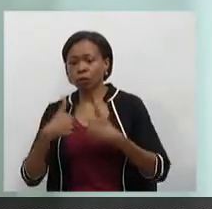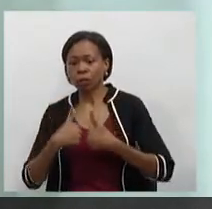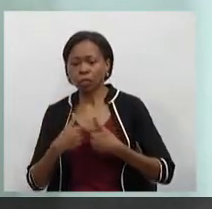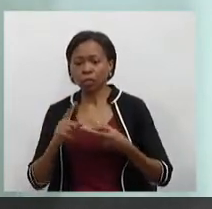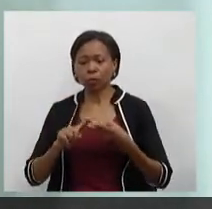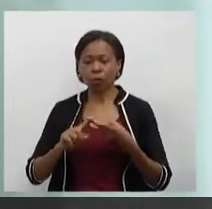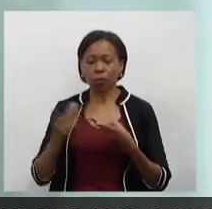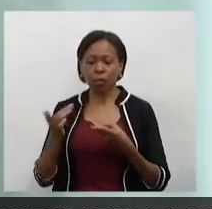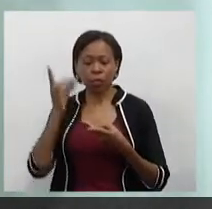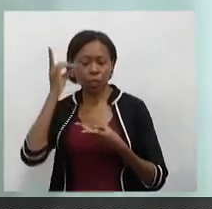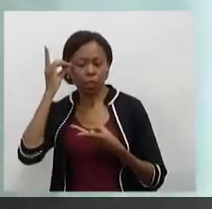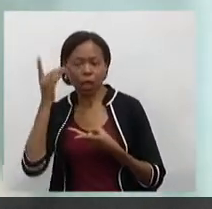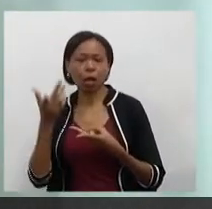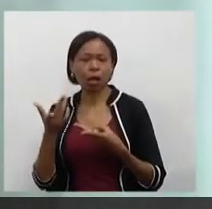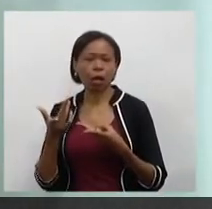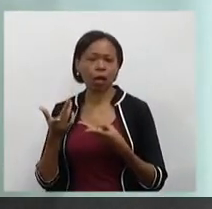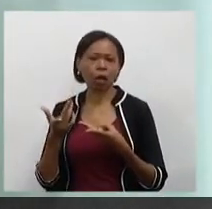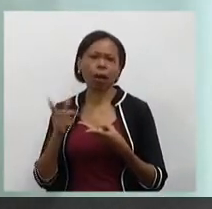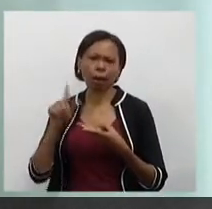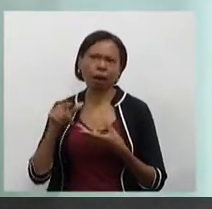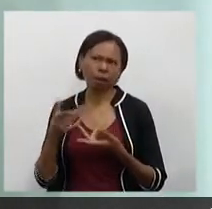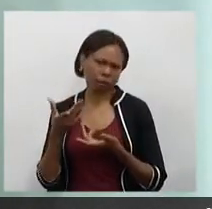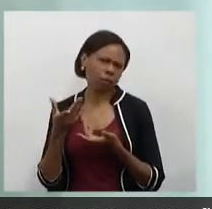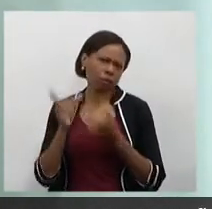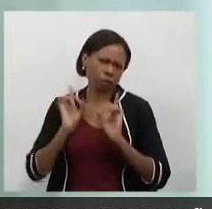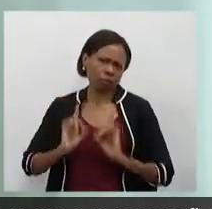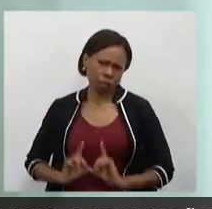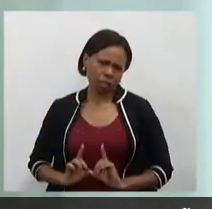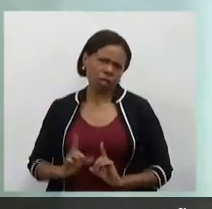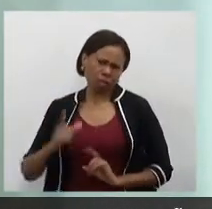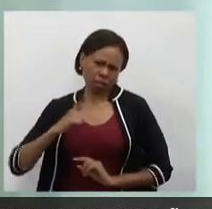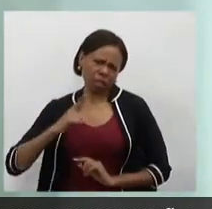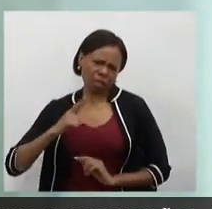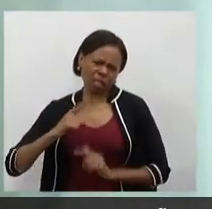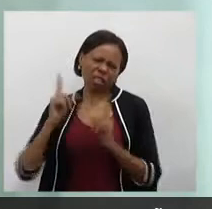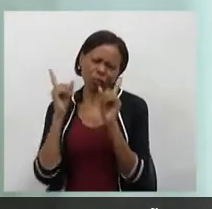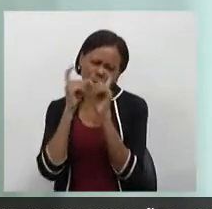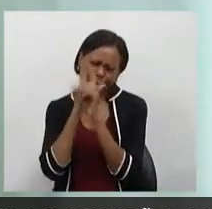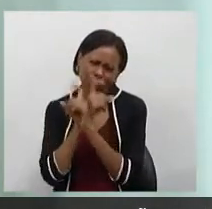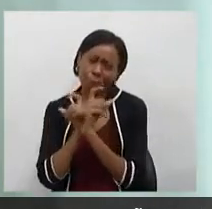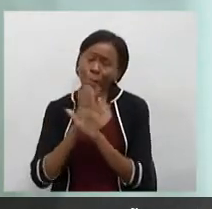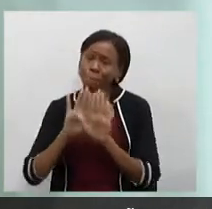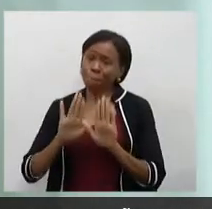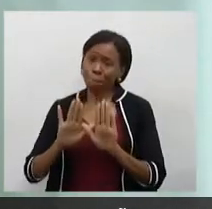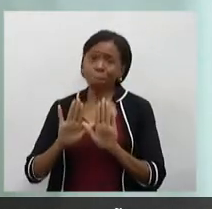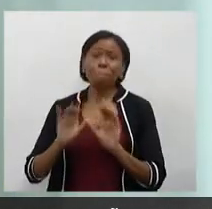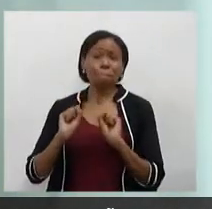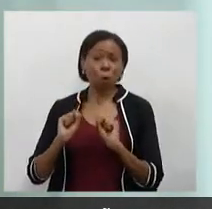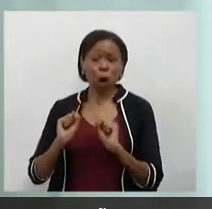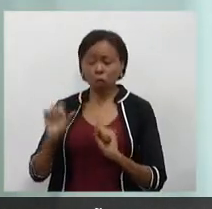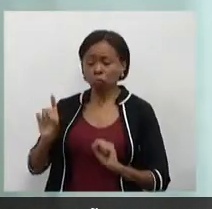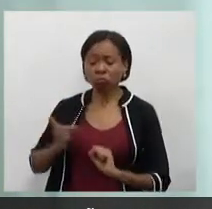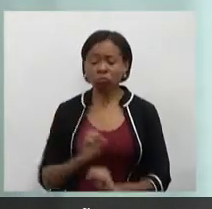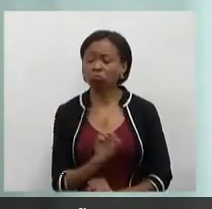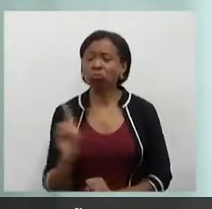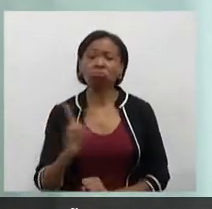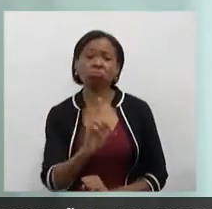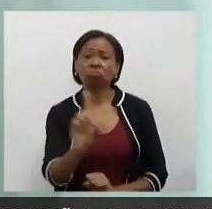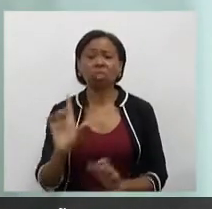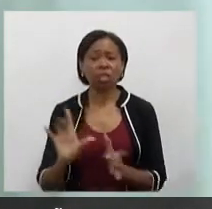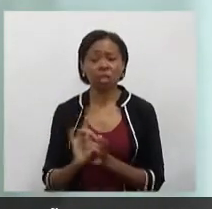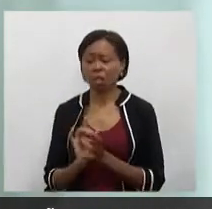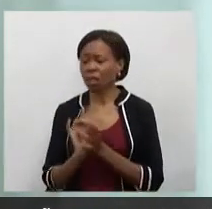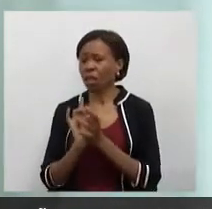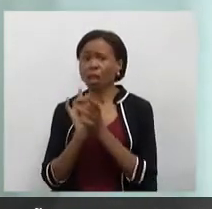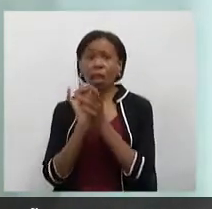são deficiências com todas as suas dificuldades, mas que são deficiências que não limitam o ir e vir, não limita